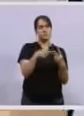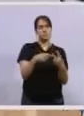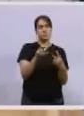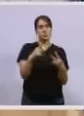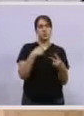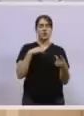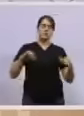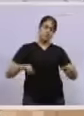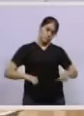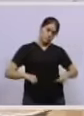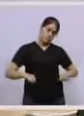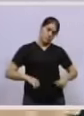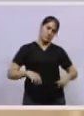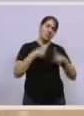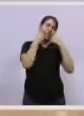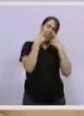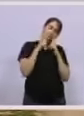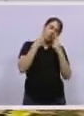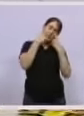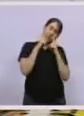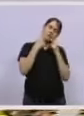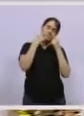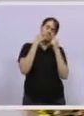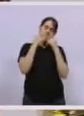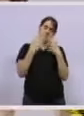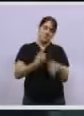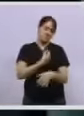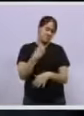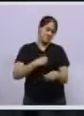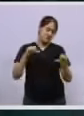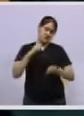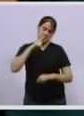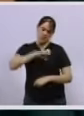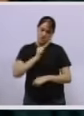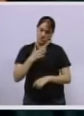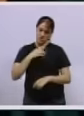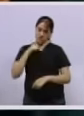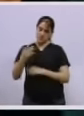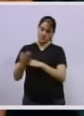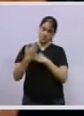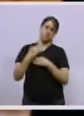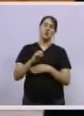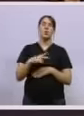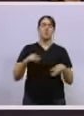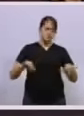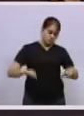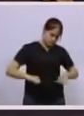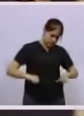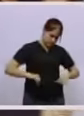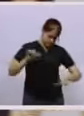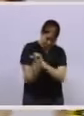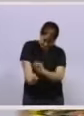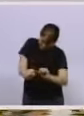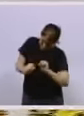eu vou sentar nas calçadas da vida e vou ficar lamentando que minha vida não deu certo, que ninguém me ama, que ninguém me ajuda, ou eu vou levantar, arregaçar as